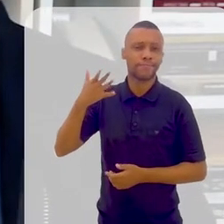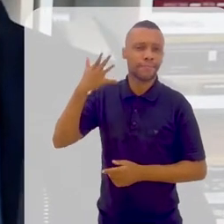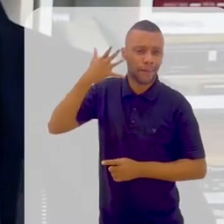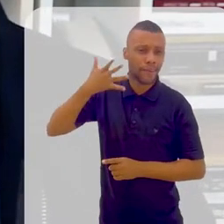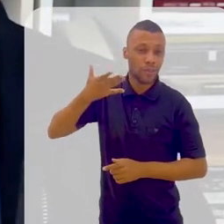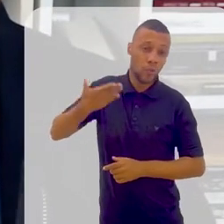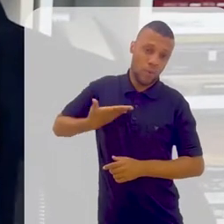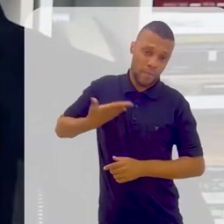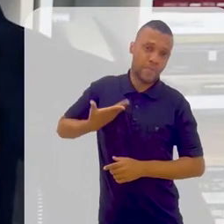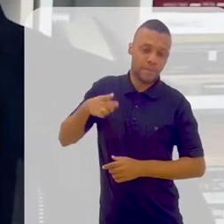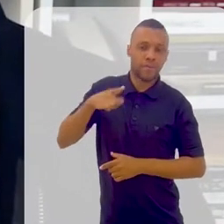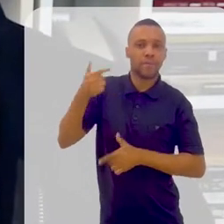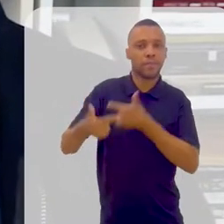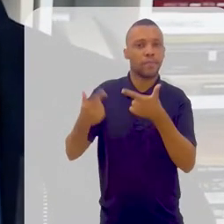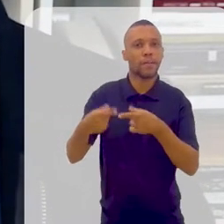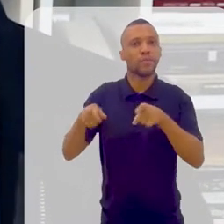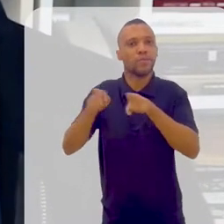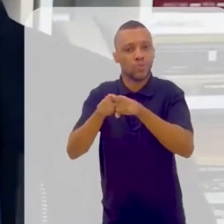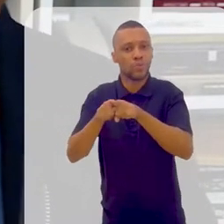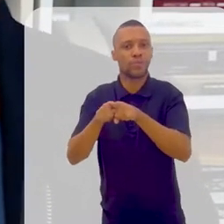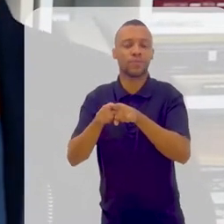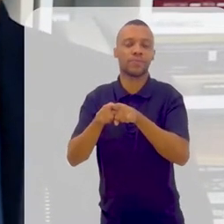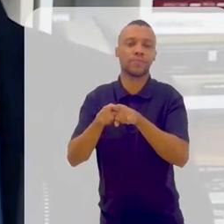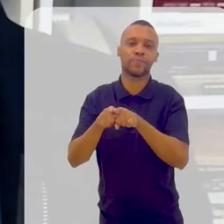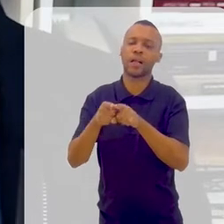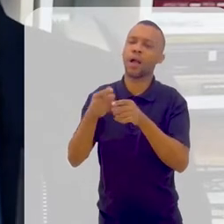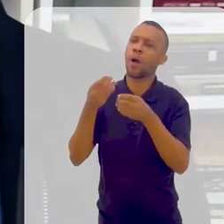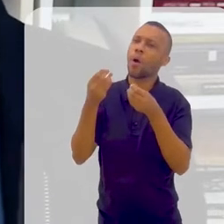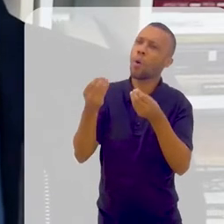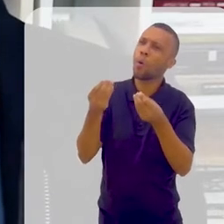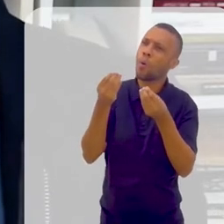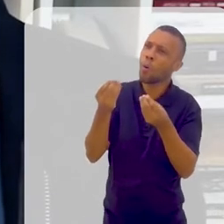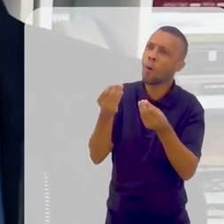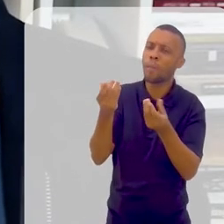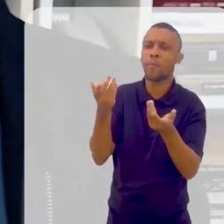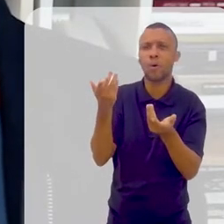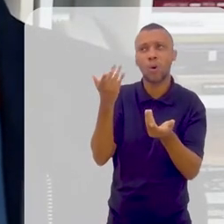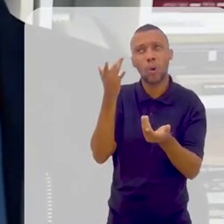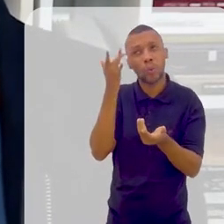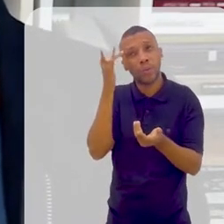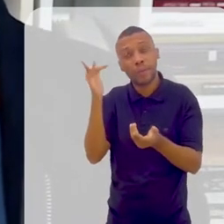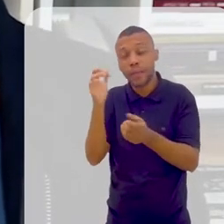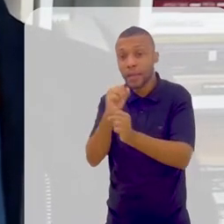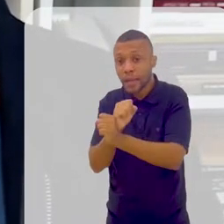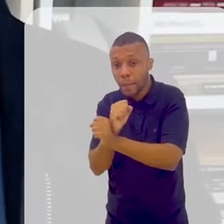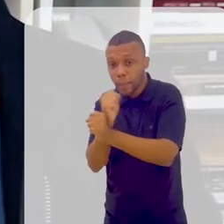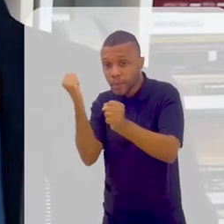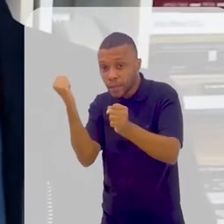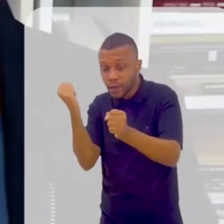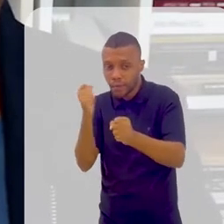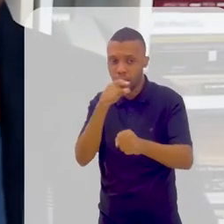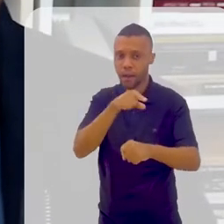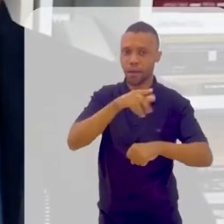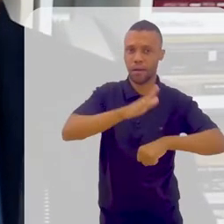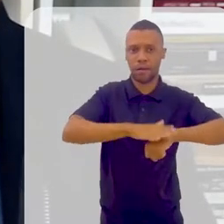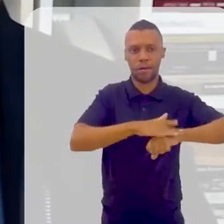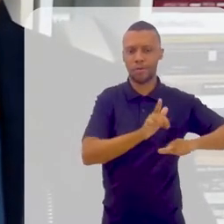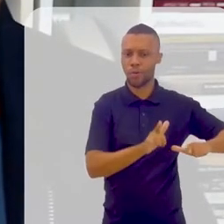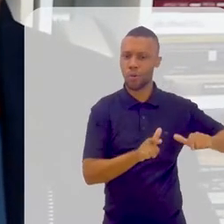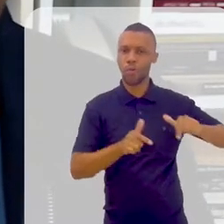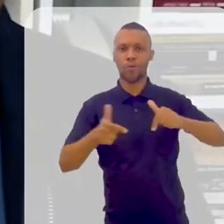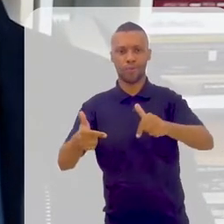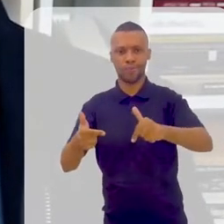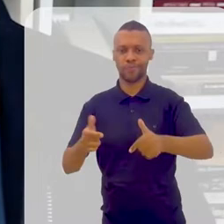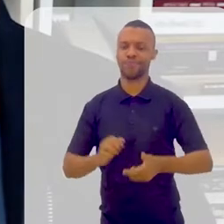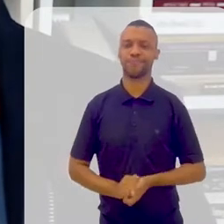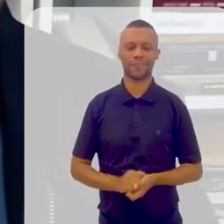de um amigo com quem eu trabalhei também. Ele dizia assim: como não sabia que era impossível, ele foi lá e fez. É